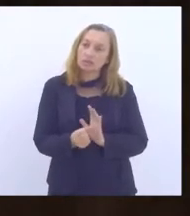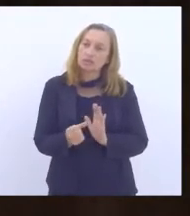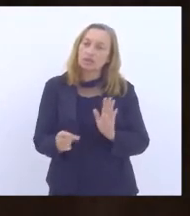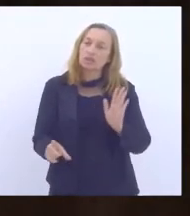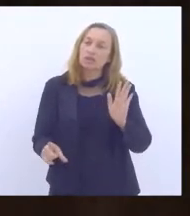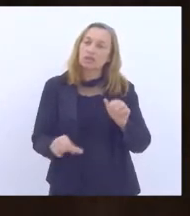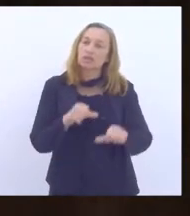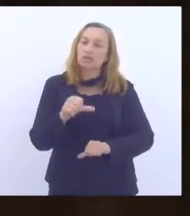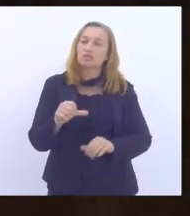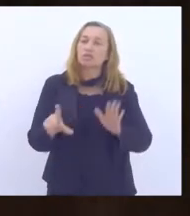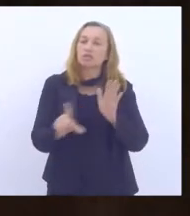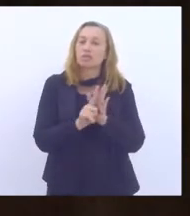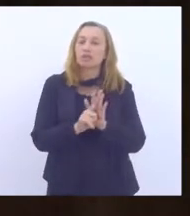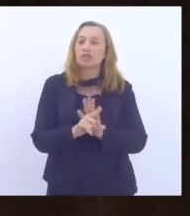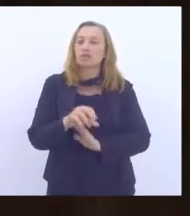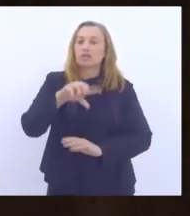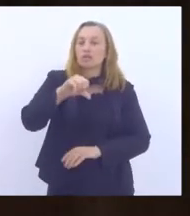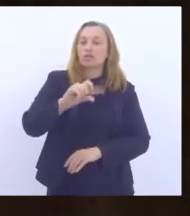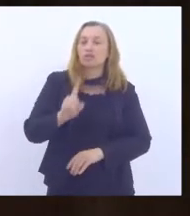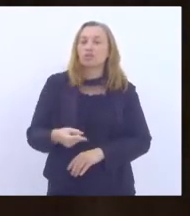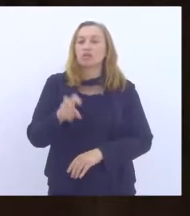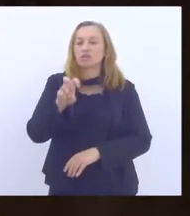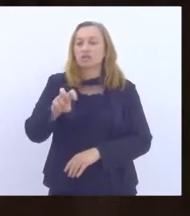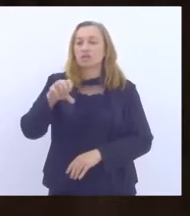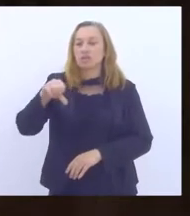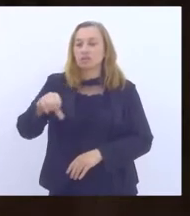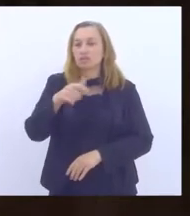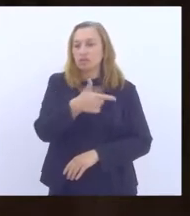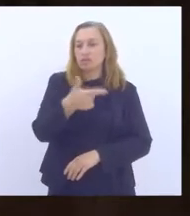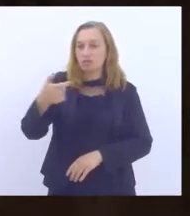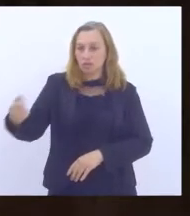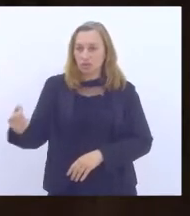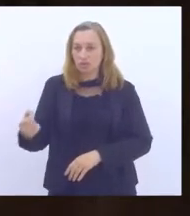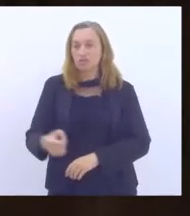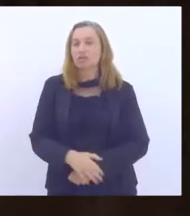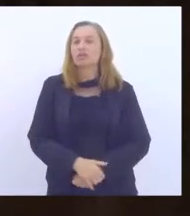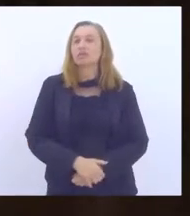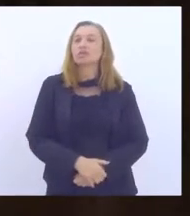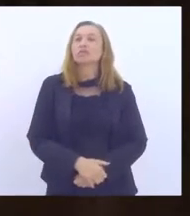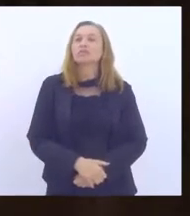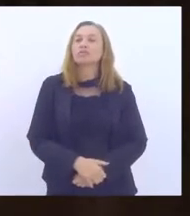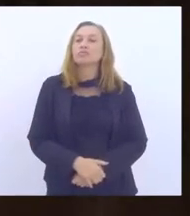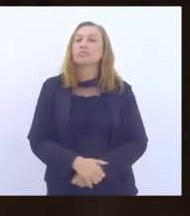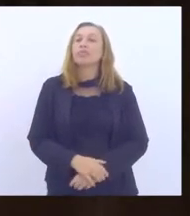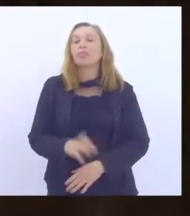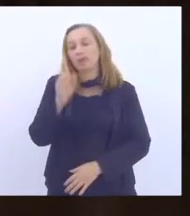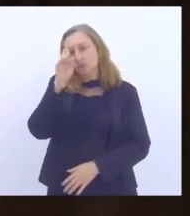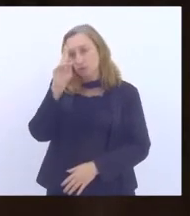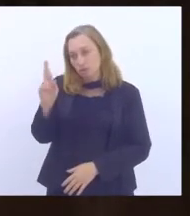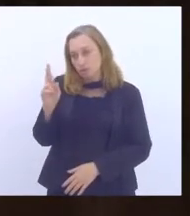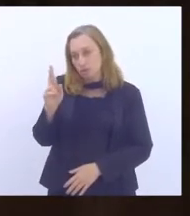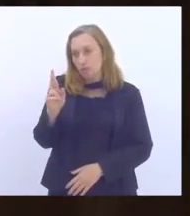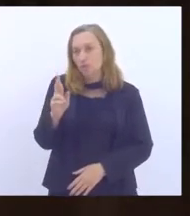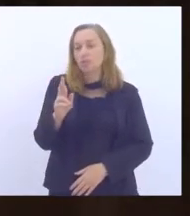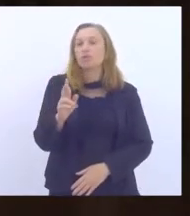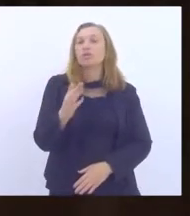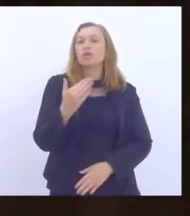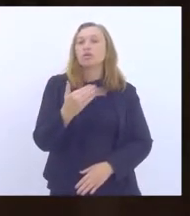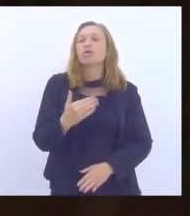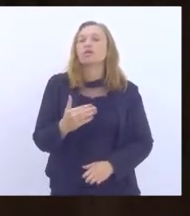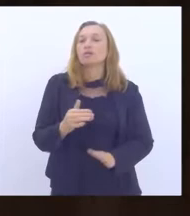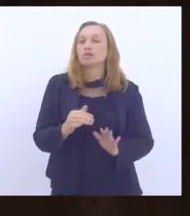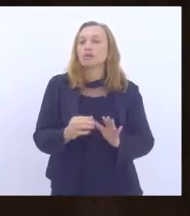virou a lei 9059 de 2020 Quando o senhor publicou esse